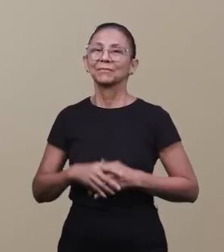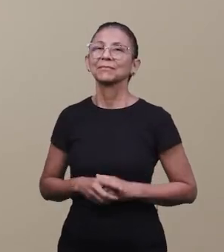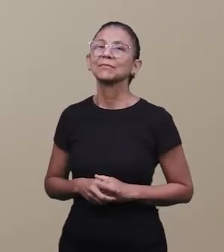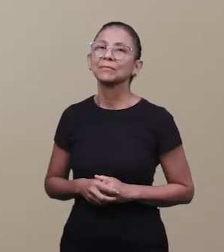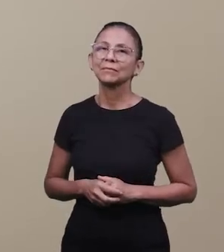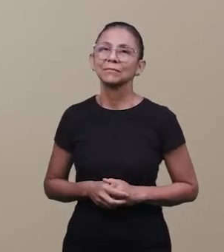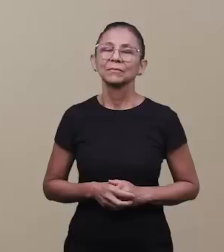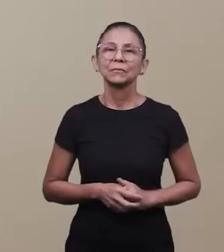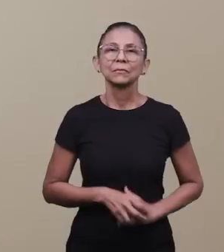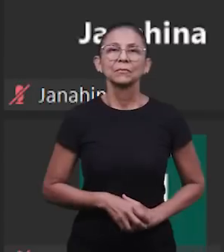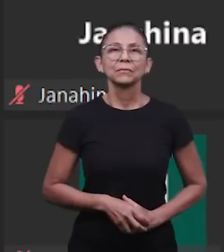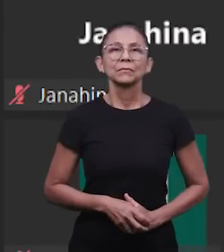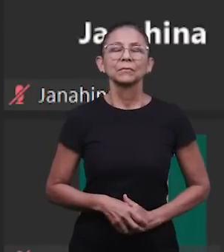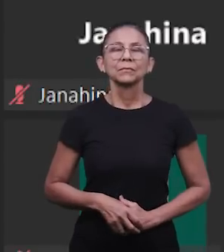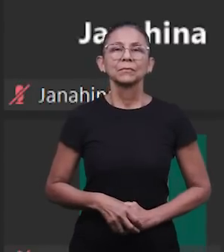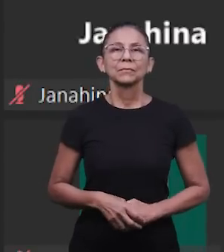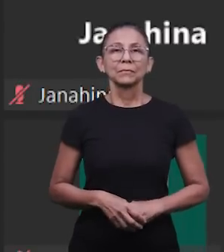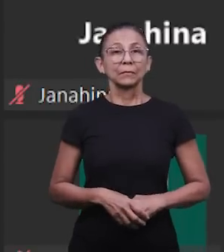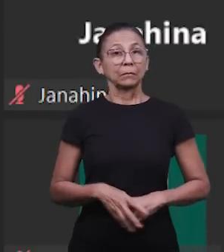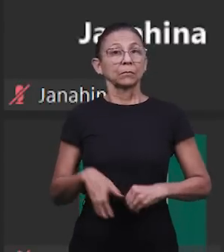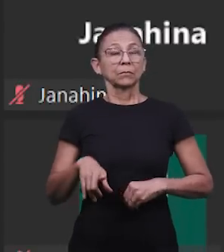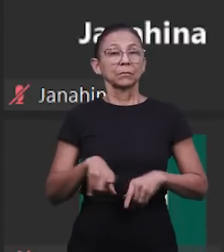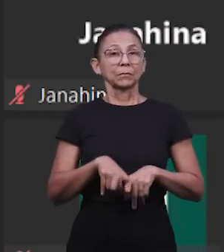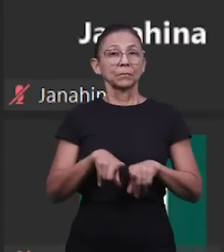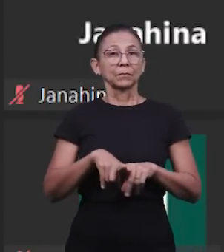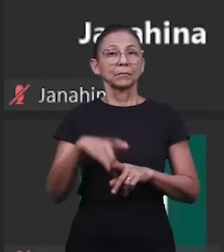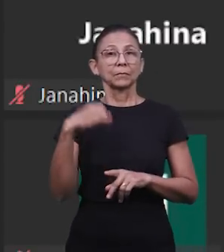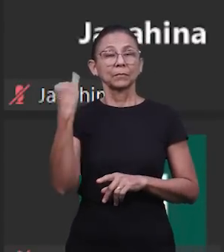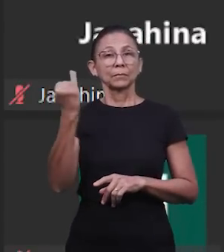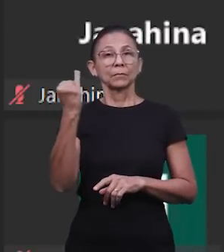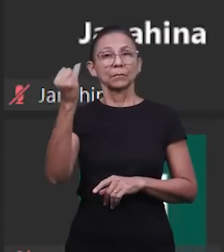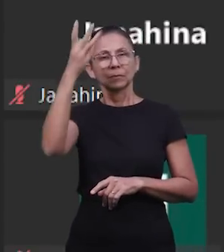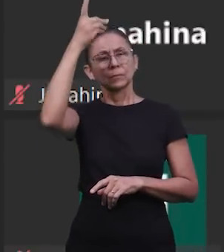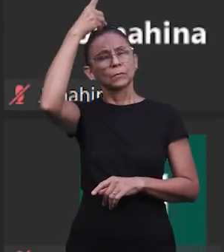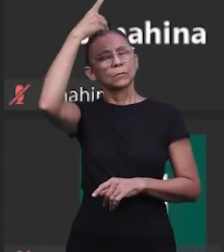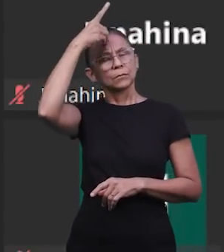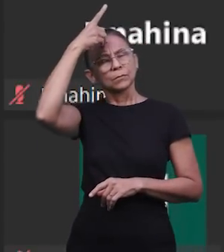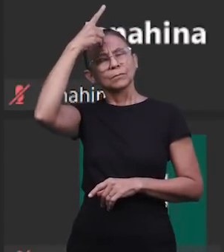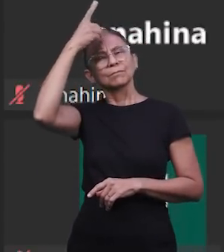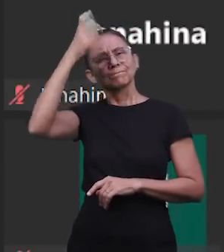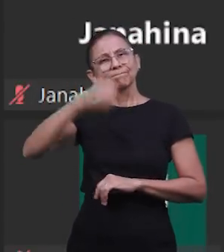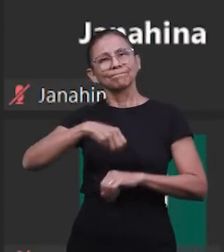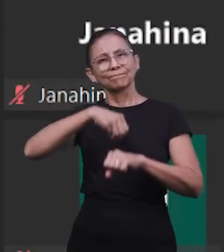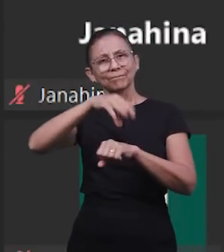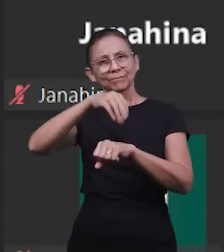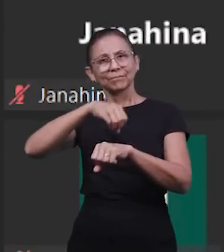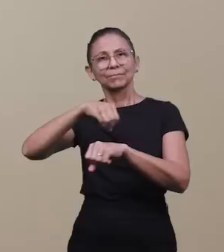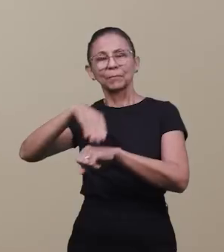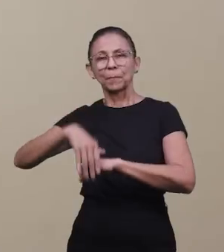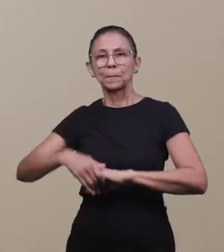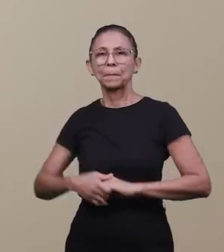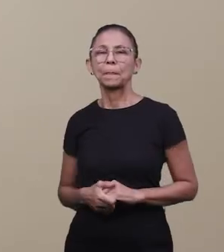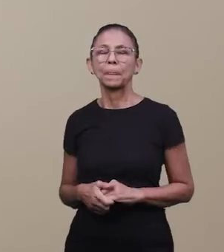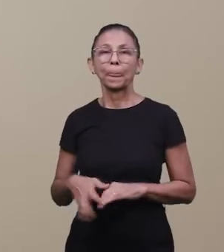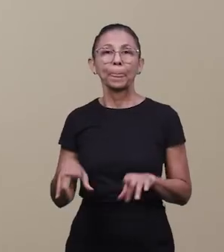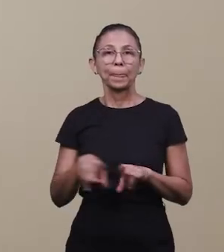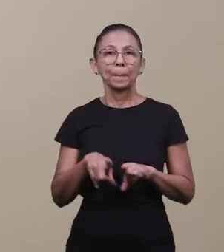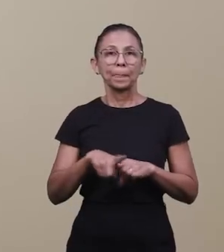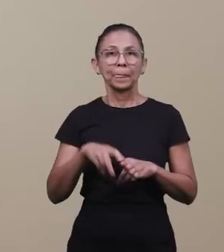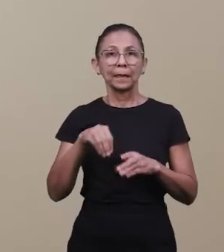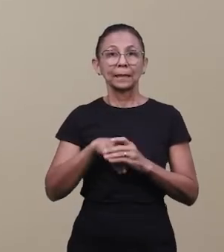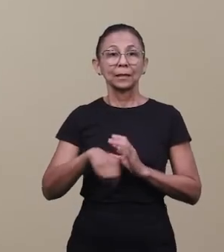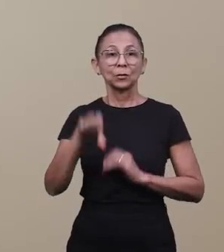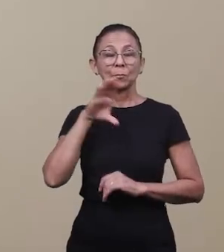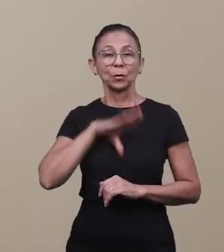assistência individual, tendo um momento marcado pela transmissão dos dons espirituais e também pelo falar do Senhor. E